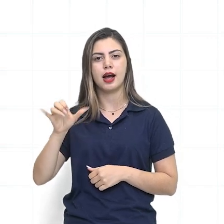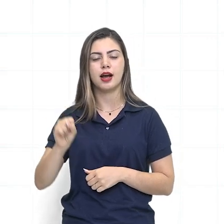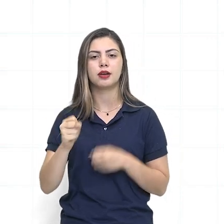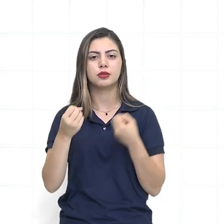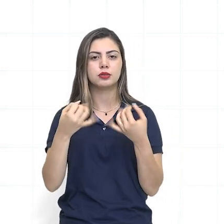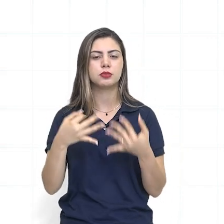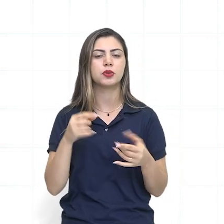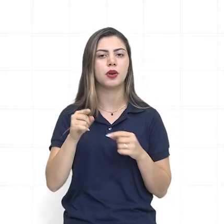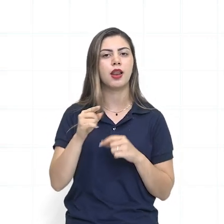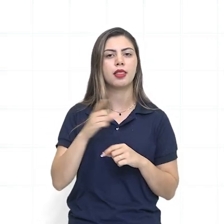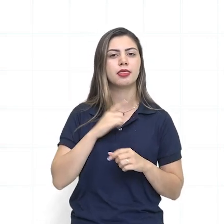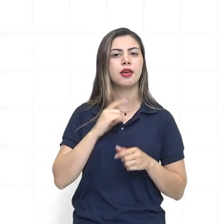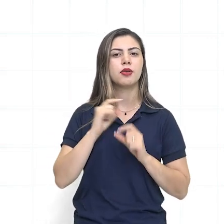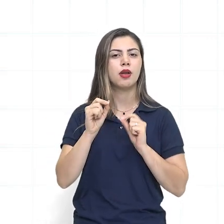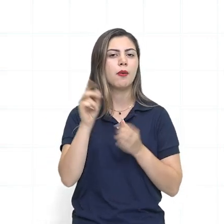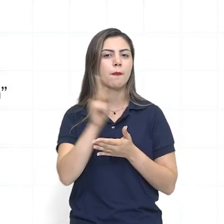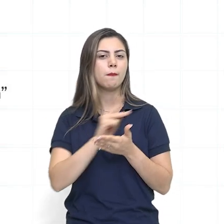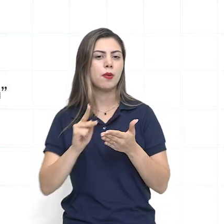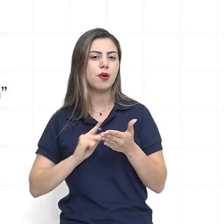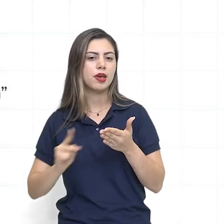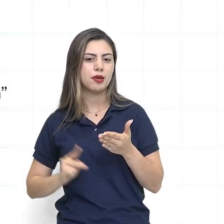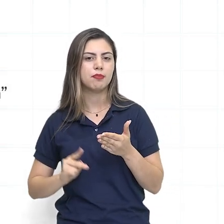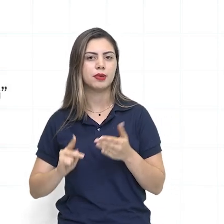com o poema do Exílio, vejam bem, olha,